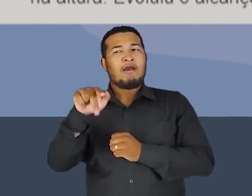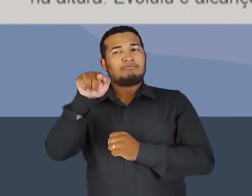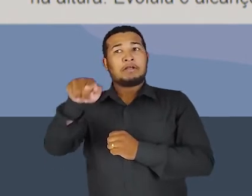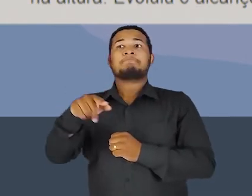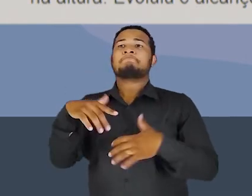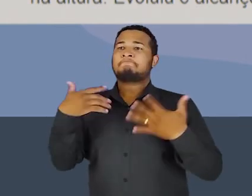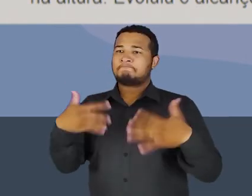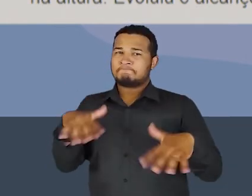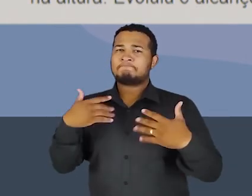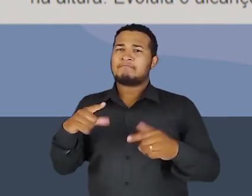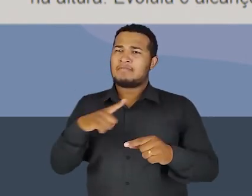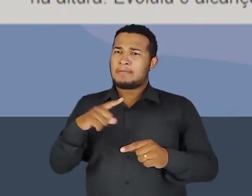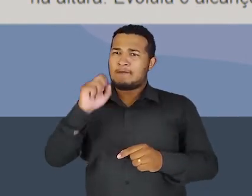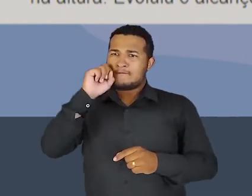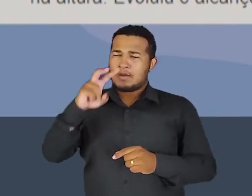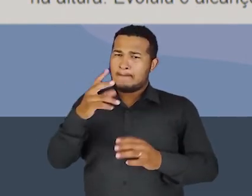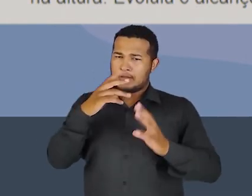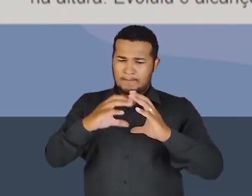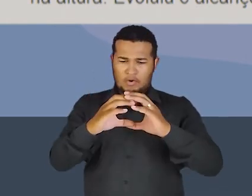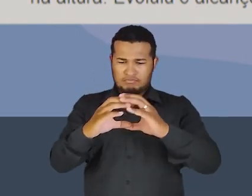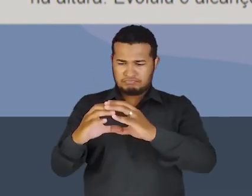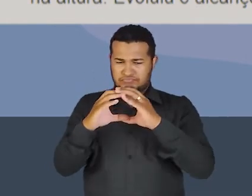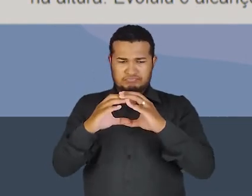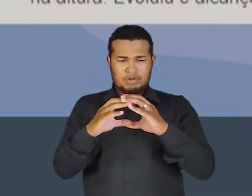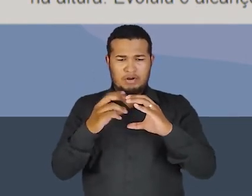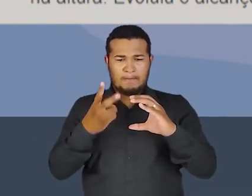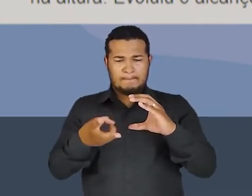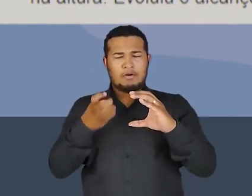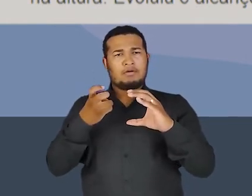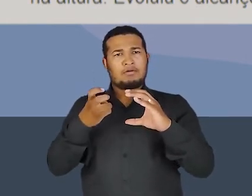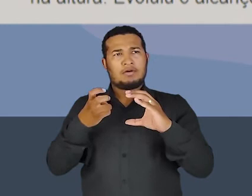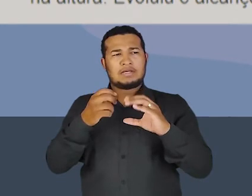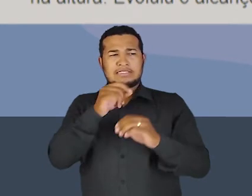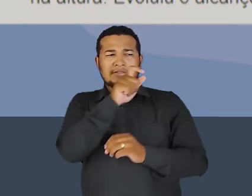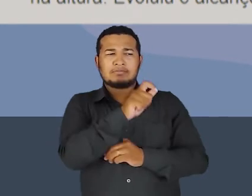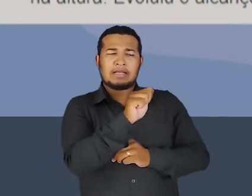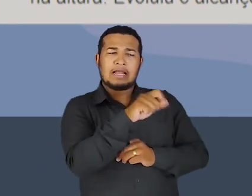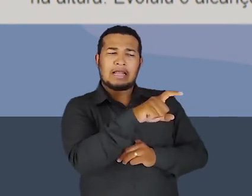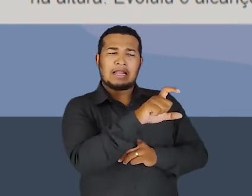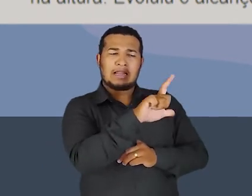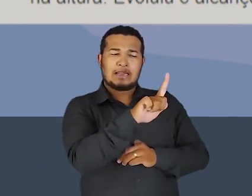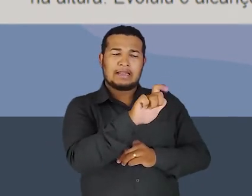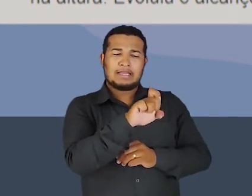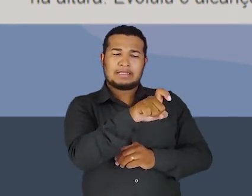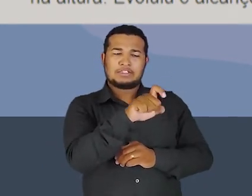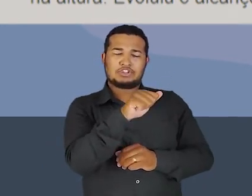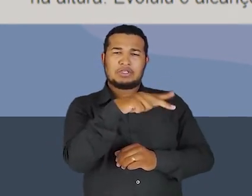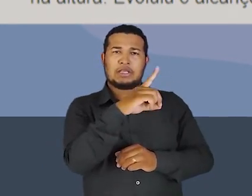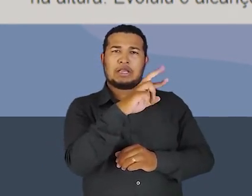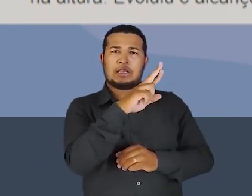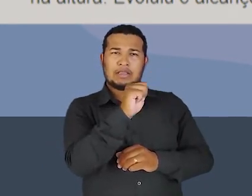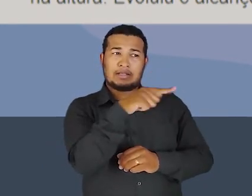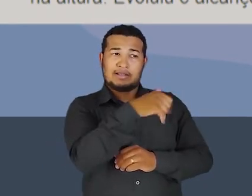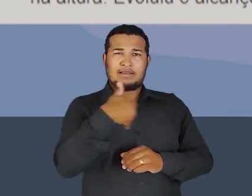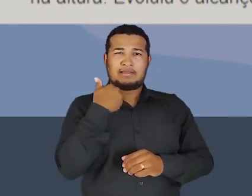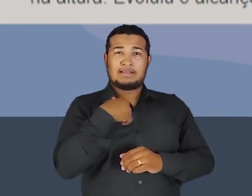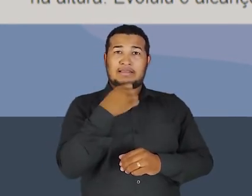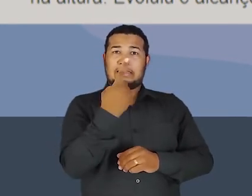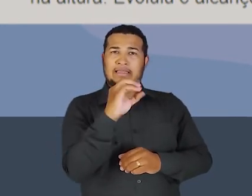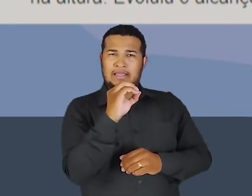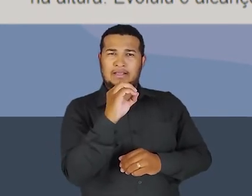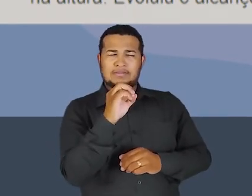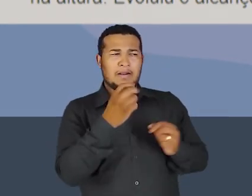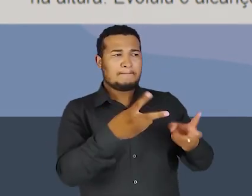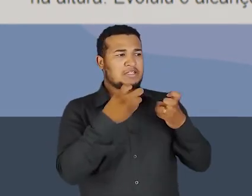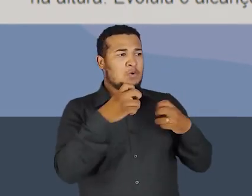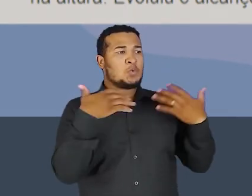ao oferecer a bola de handebol para Franzina Alexandra, então, com 10 anos, o professor percebeu que tinha uma